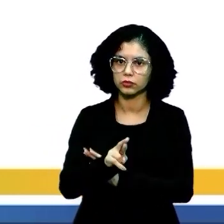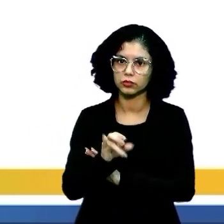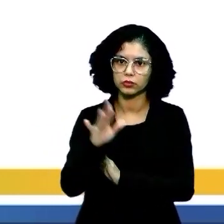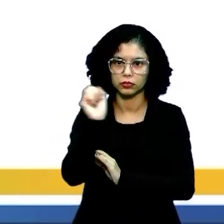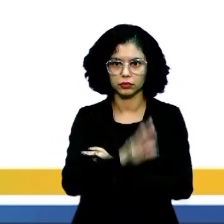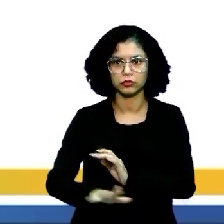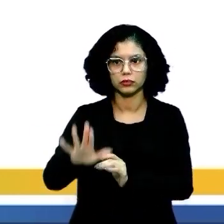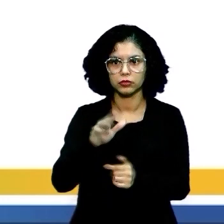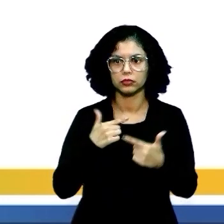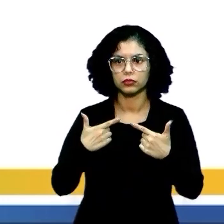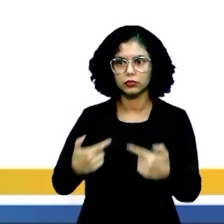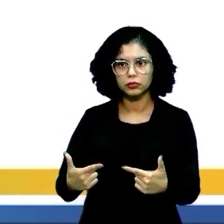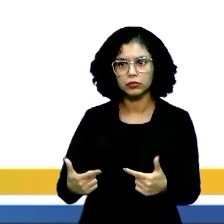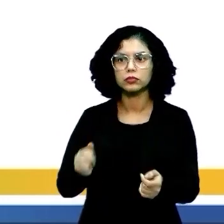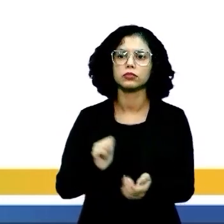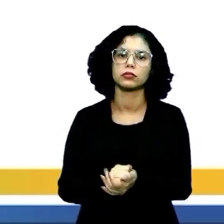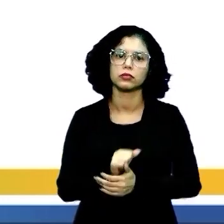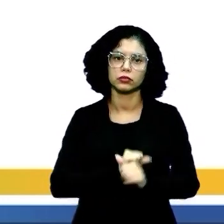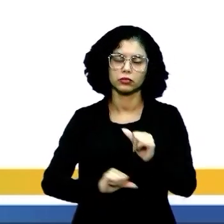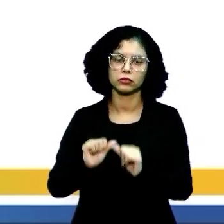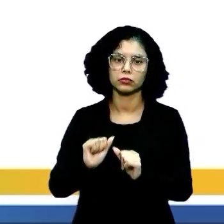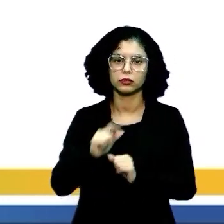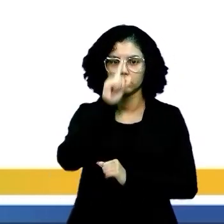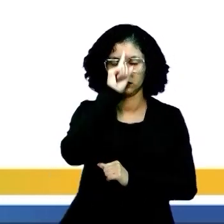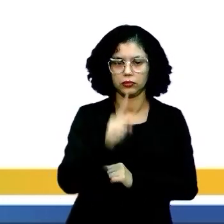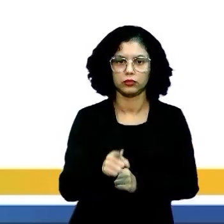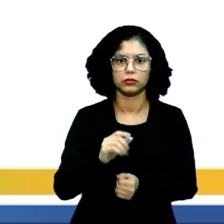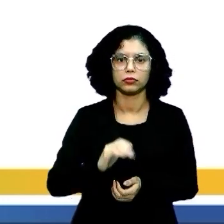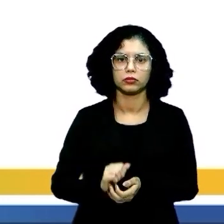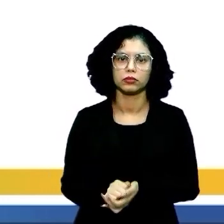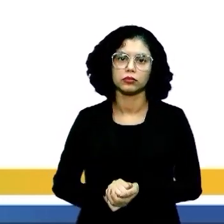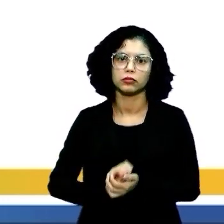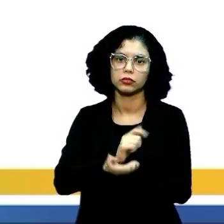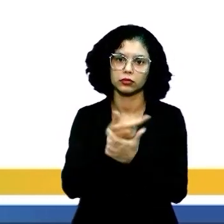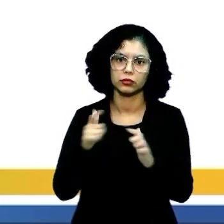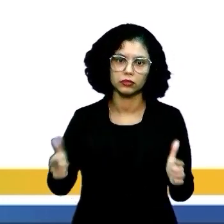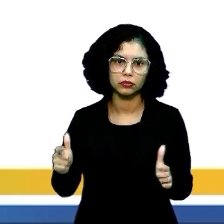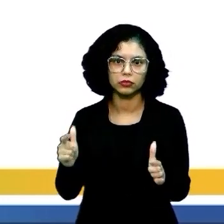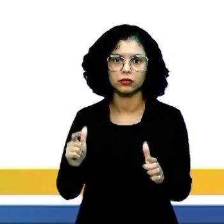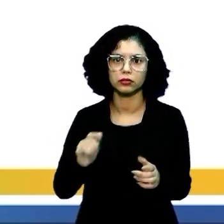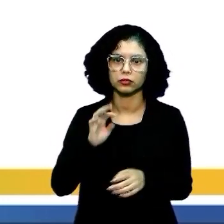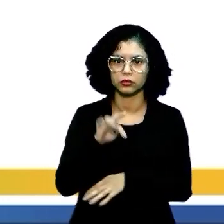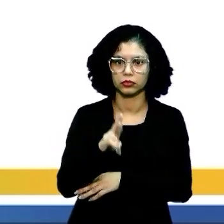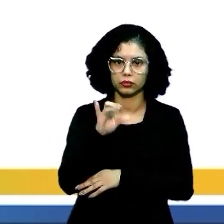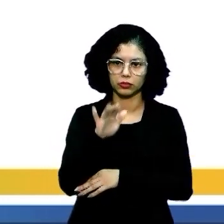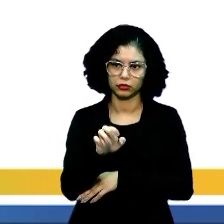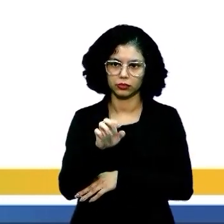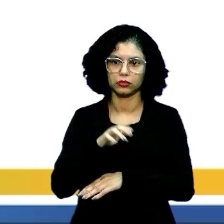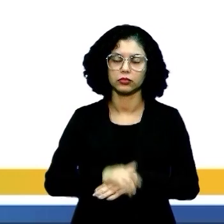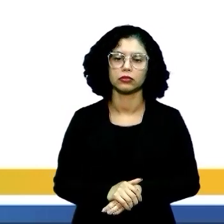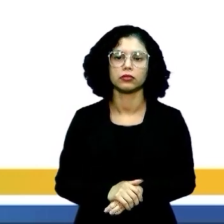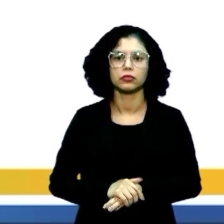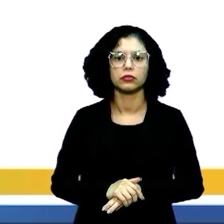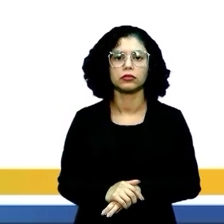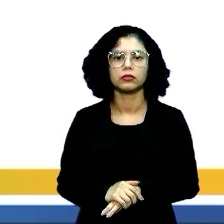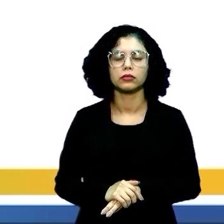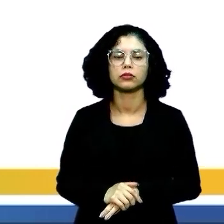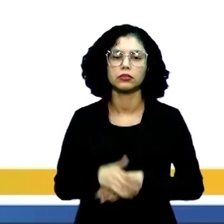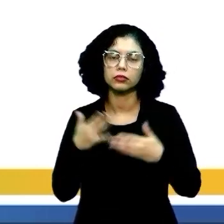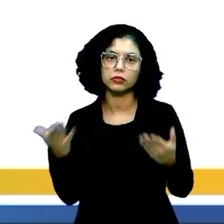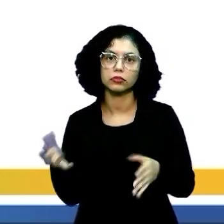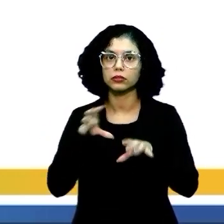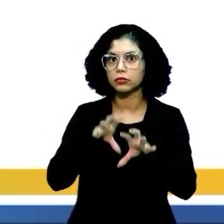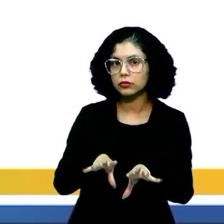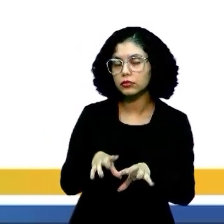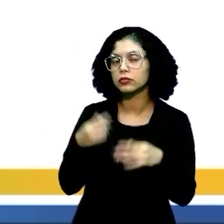internacionais que, em se tratando de guerra contra o terror, autorizam coalizões bilaterais de ataque. Para